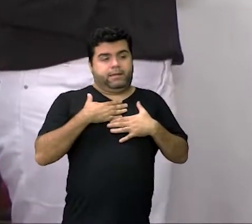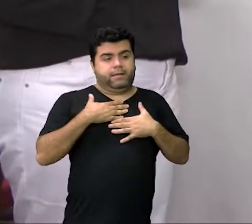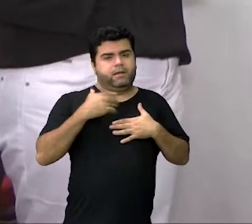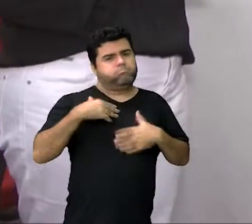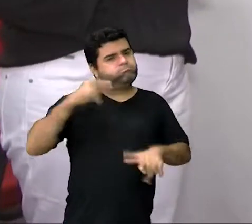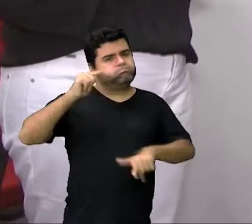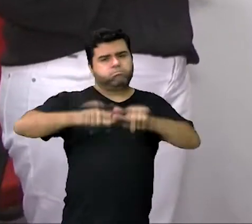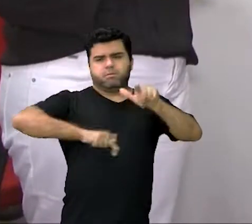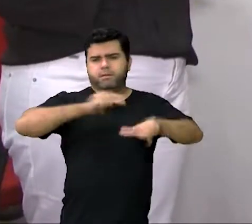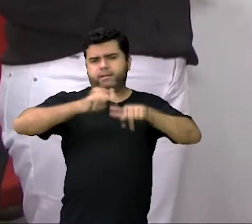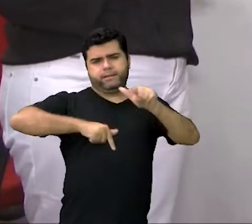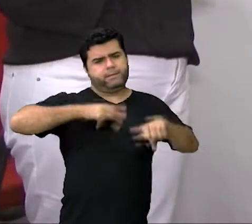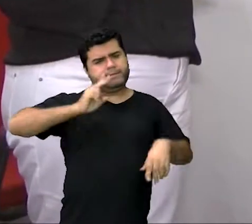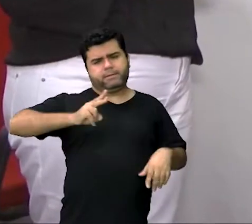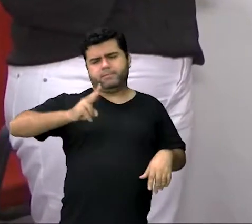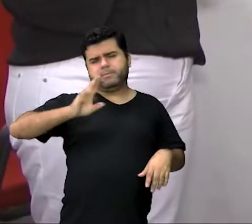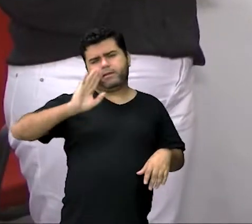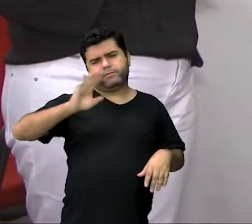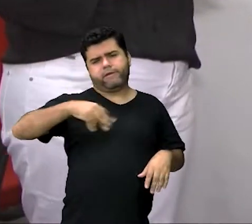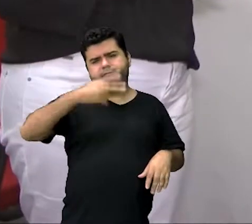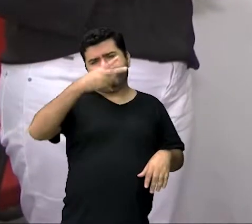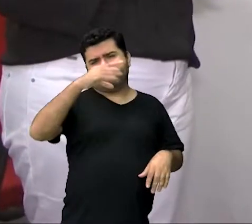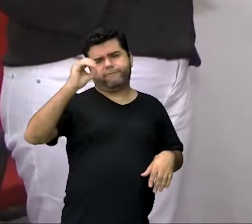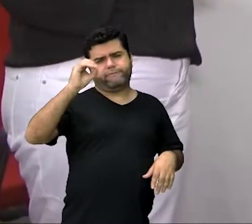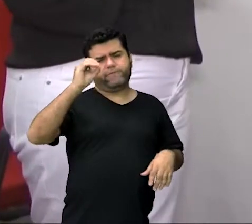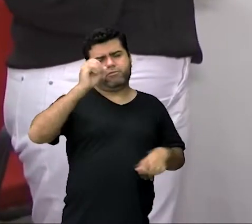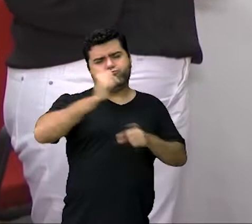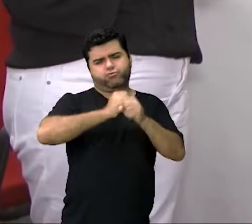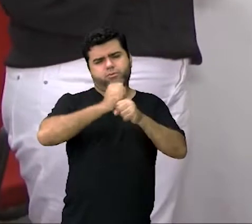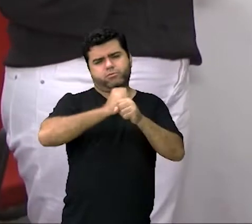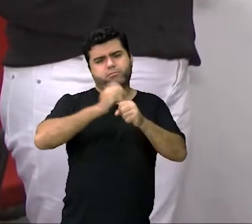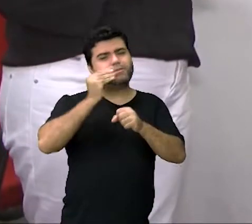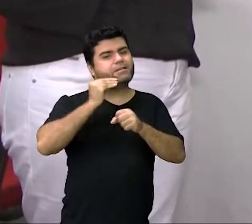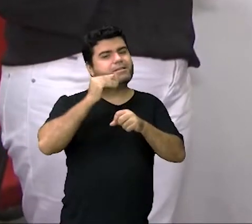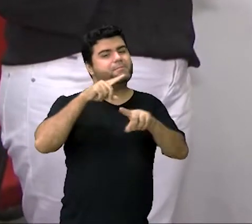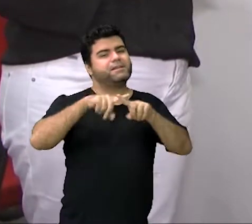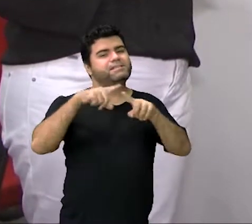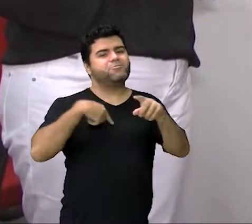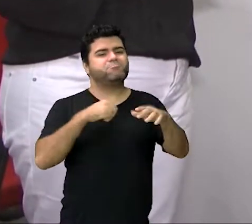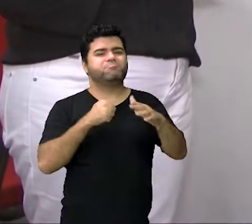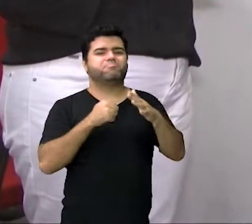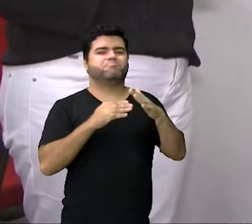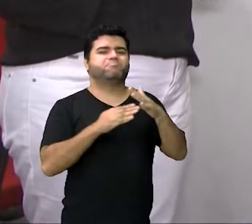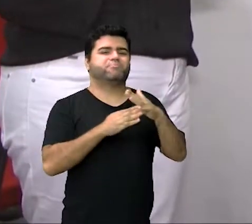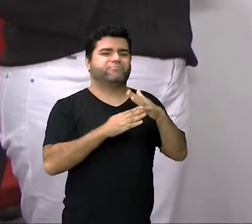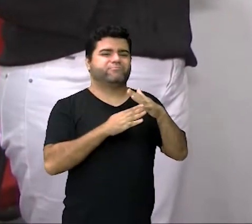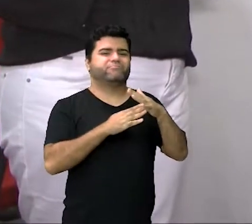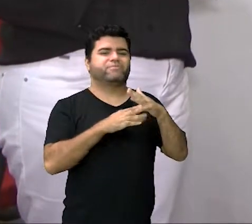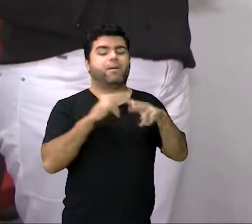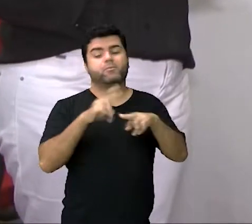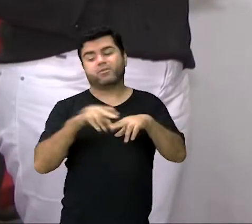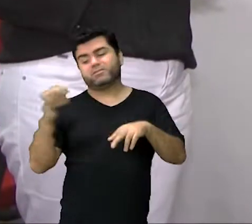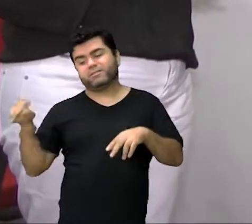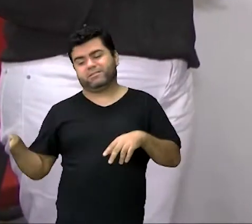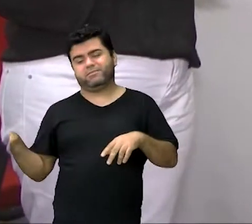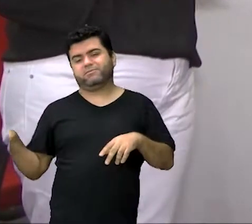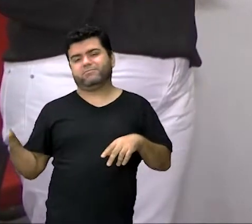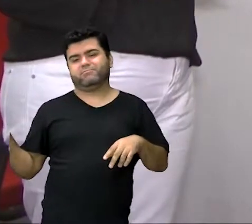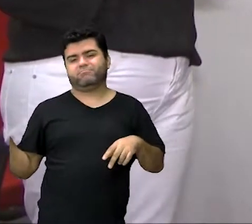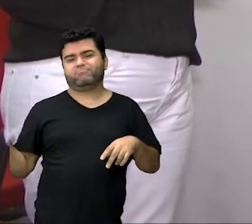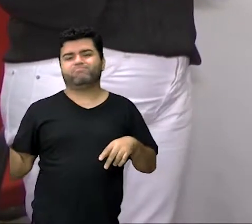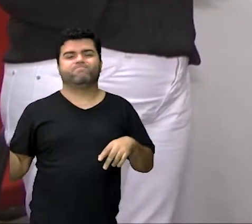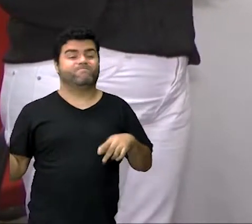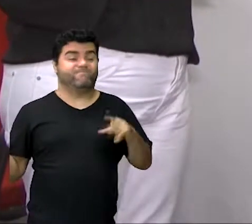trabalhei. Eu tenho 20 anos de experiência, mas eu tive que parar de trabalhar por conta dele. Não foi uma tarefa muito